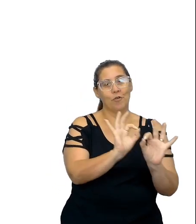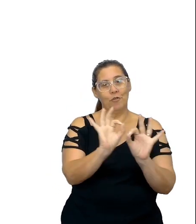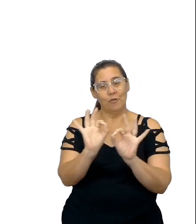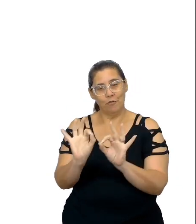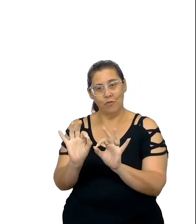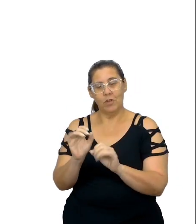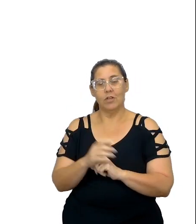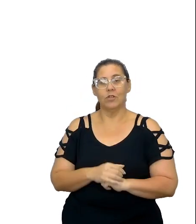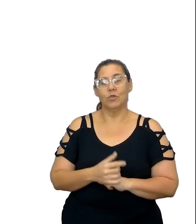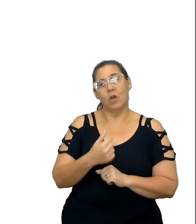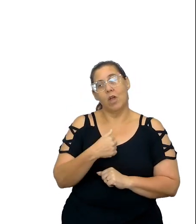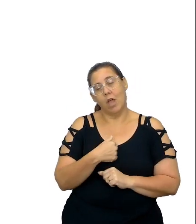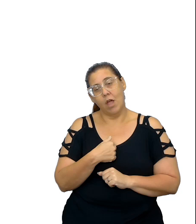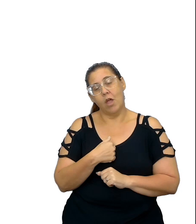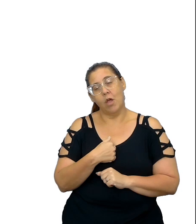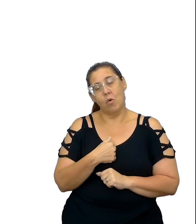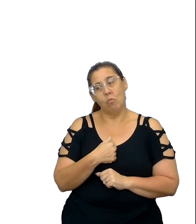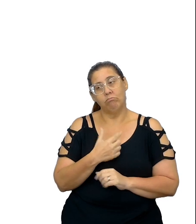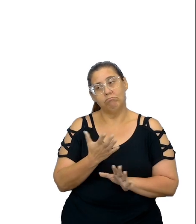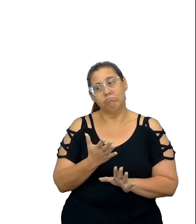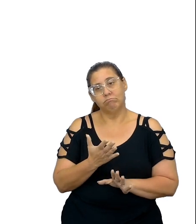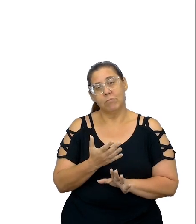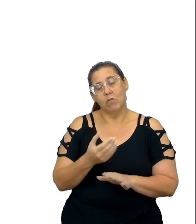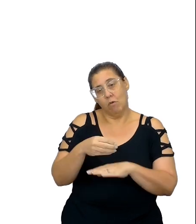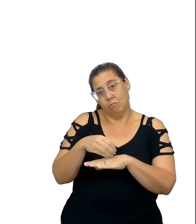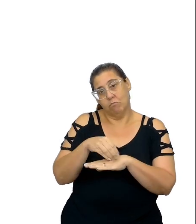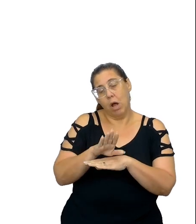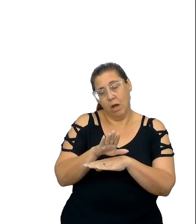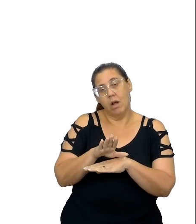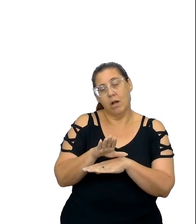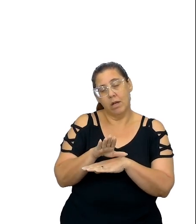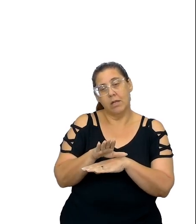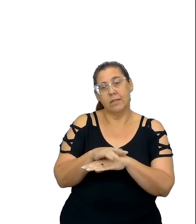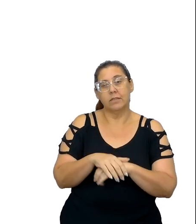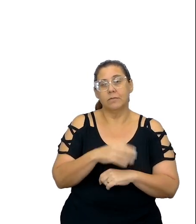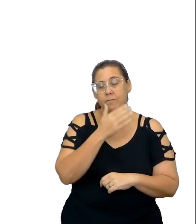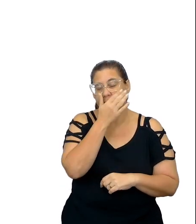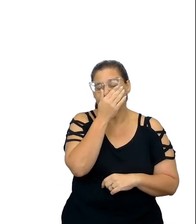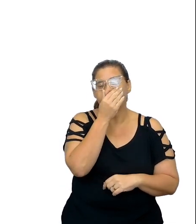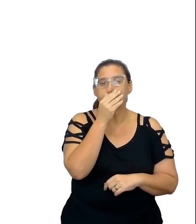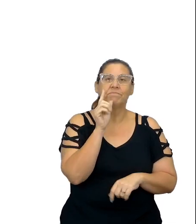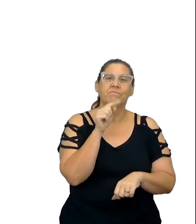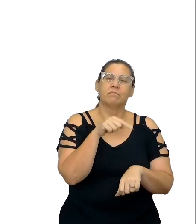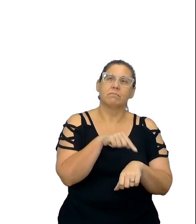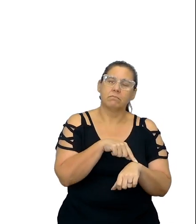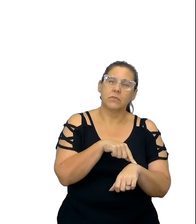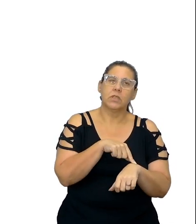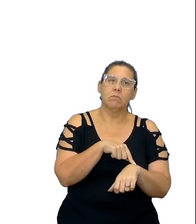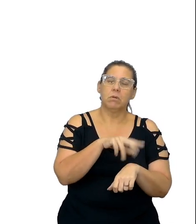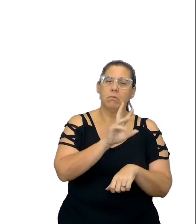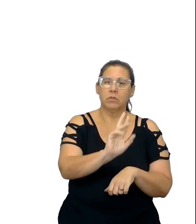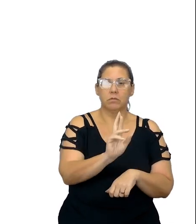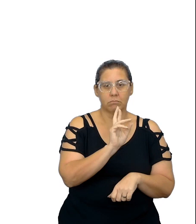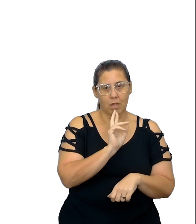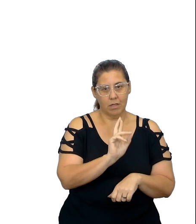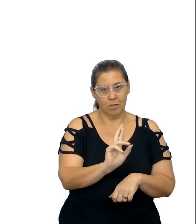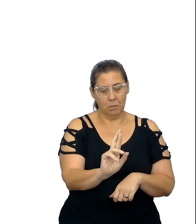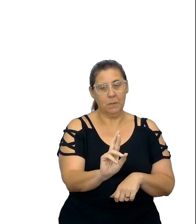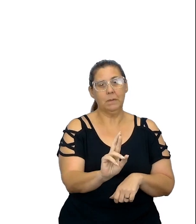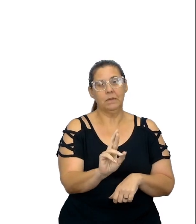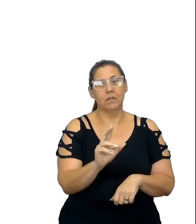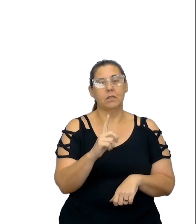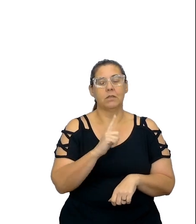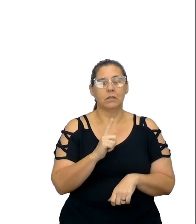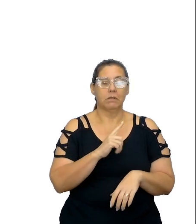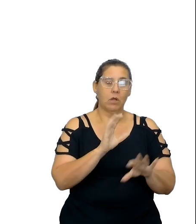eu apenas aqui faço essa recomendação, que dê esse tempo para vocês poderem responder, já que nós temos